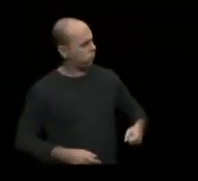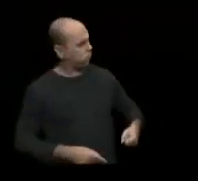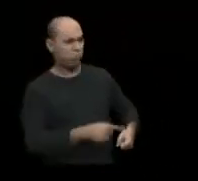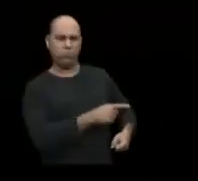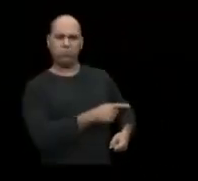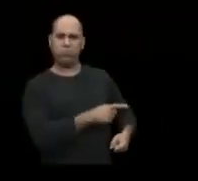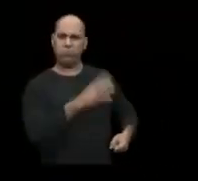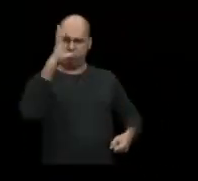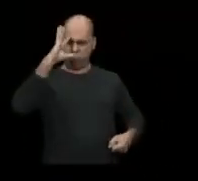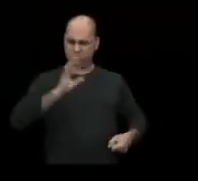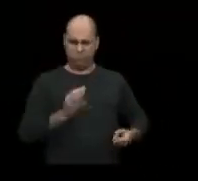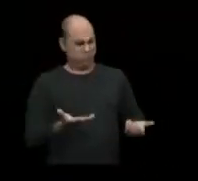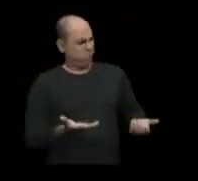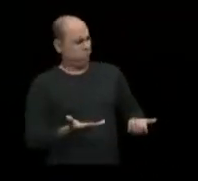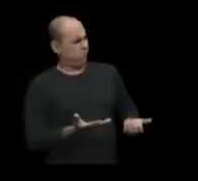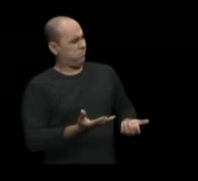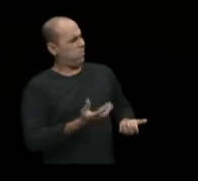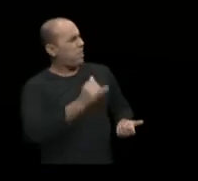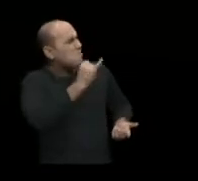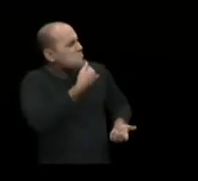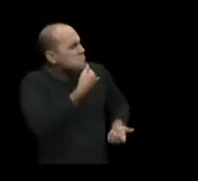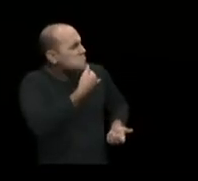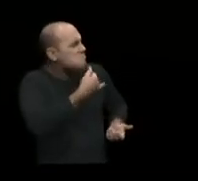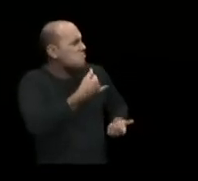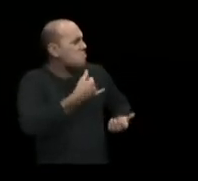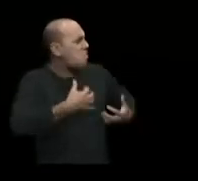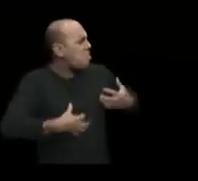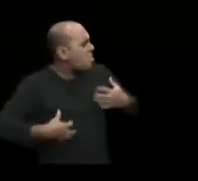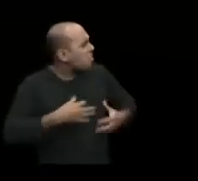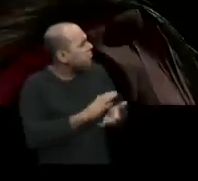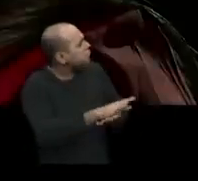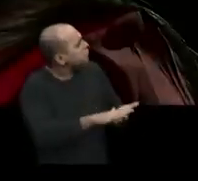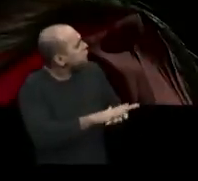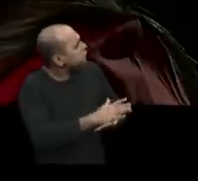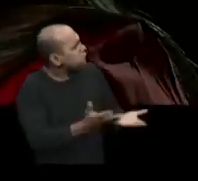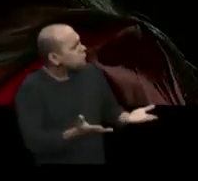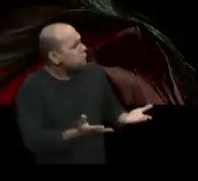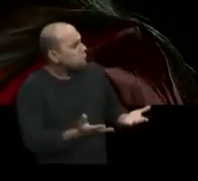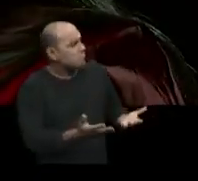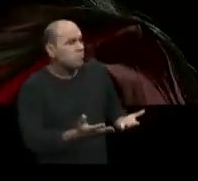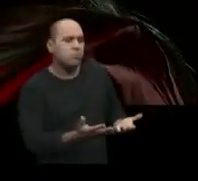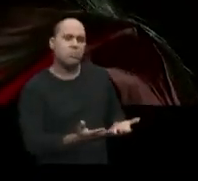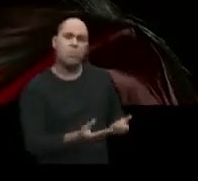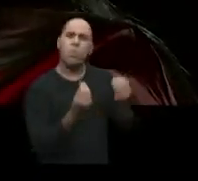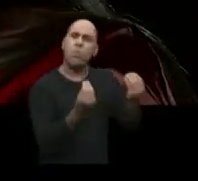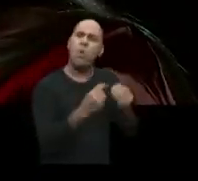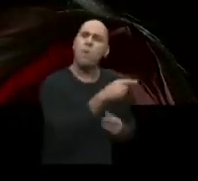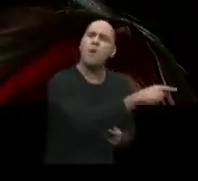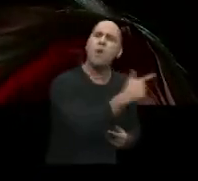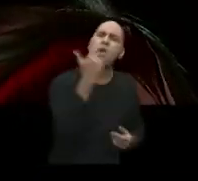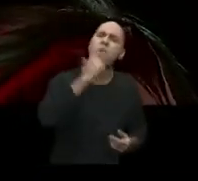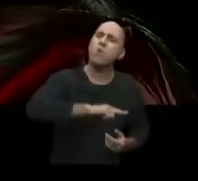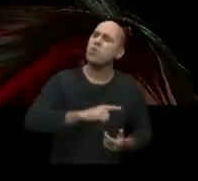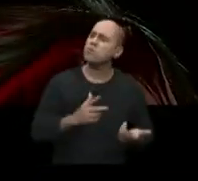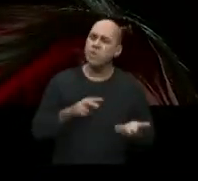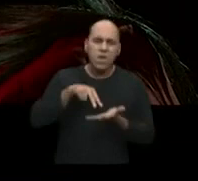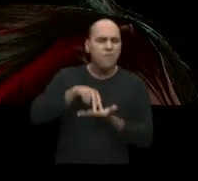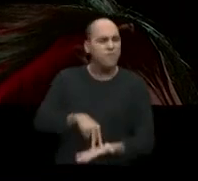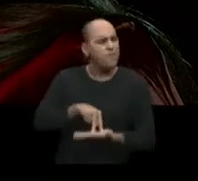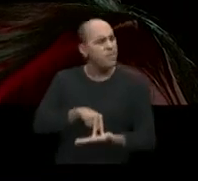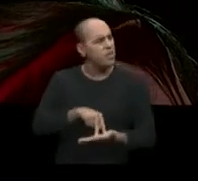entenderam muito bem. E eles agradeceram. Como que eles estão conseguindo caminhar